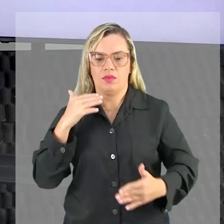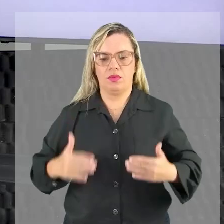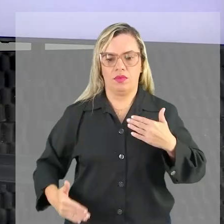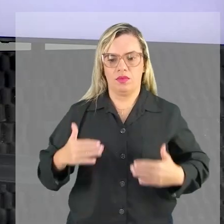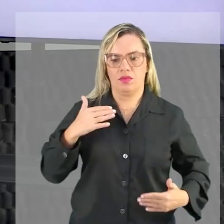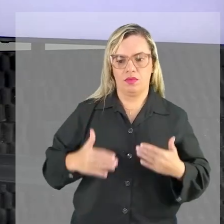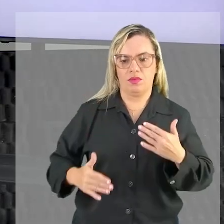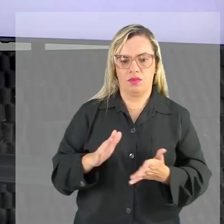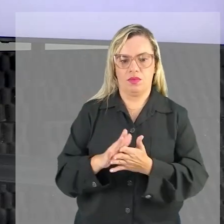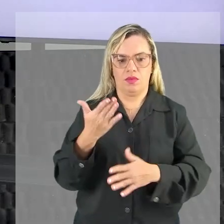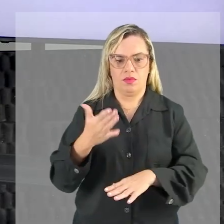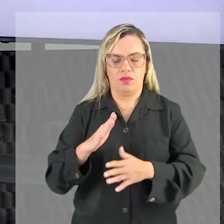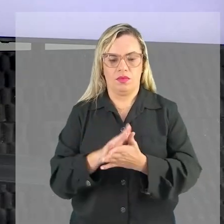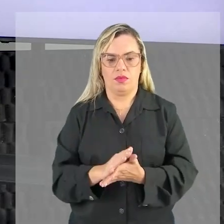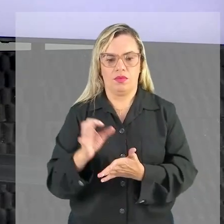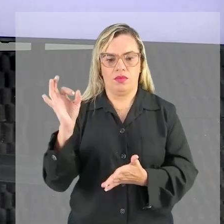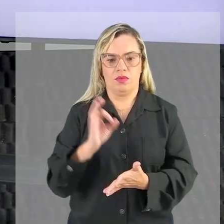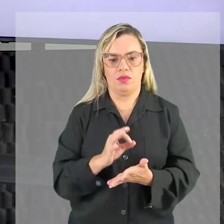chegava a